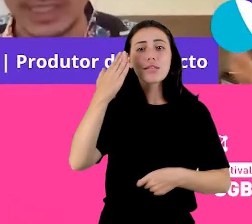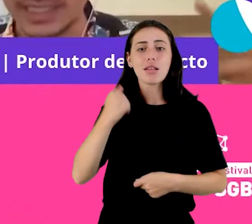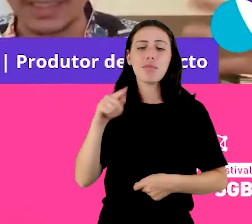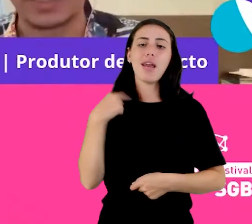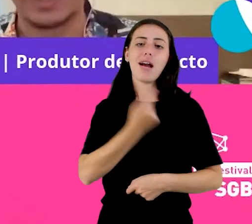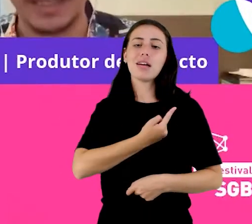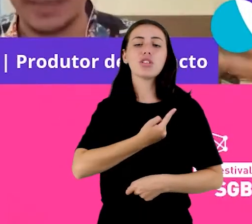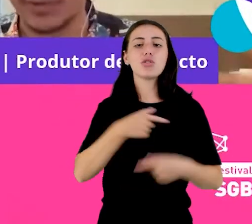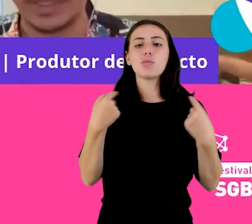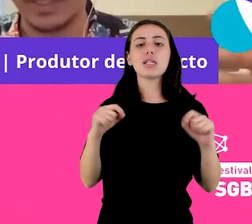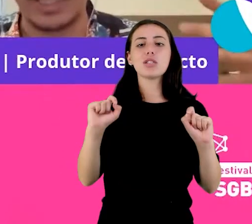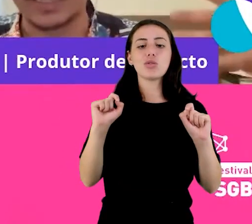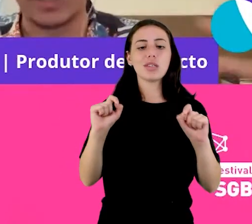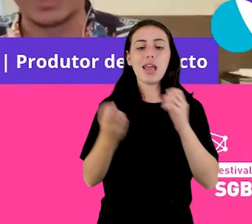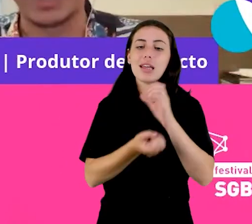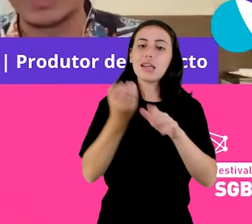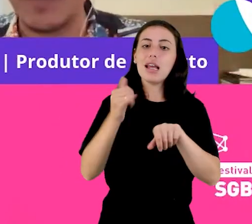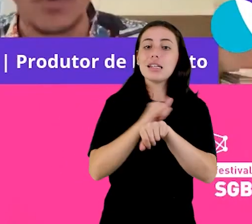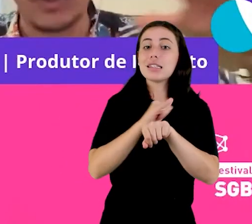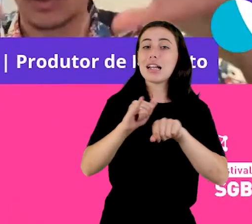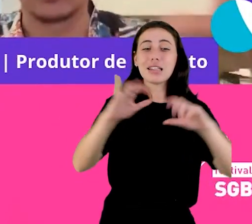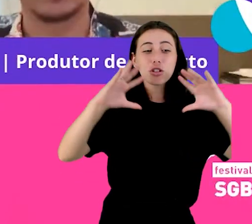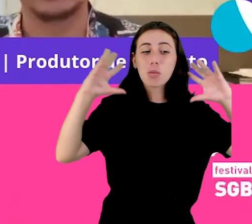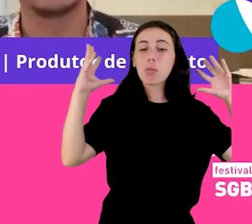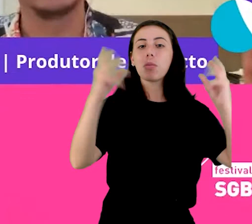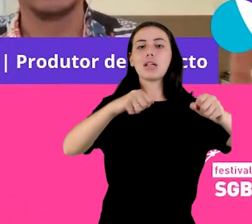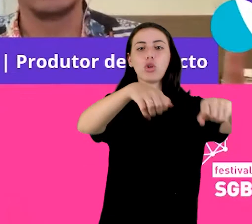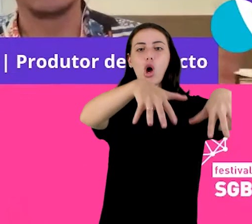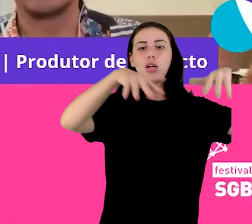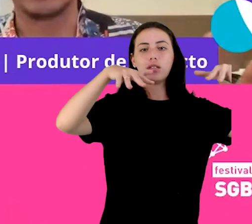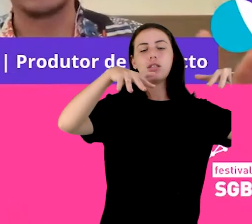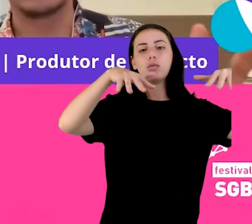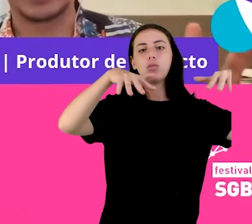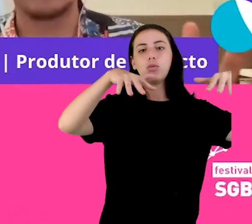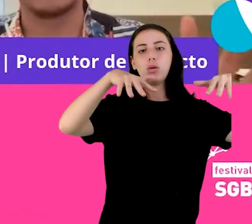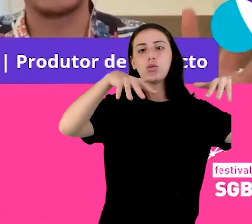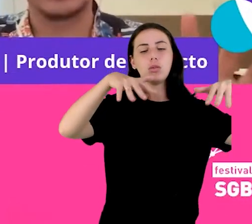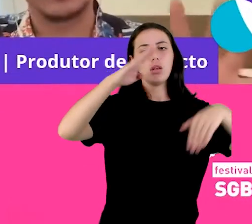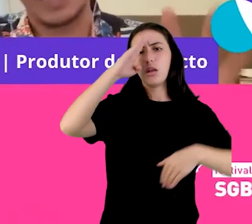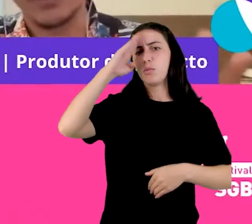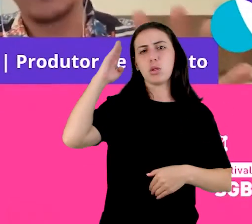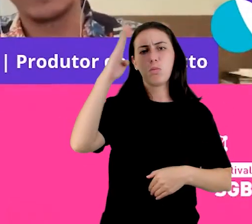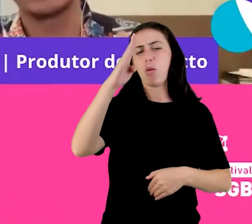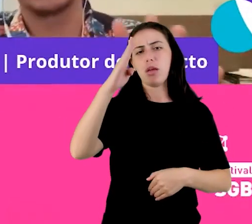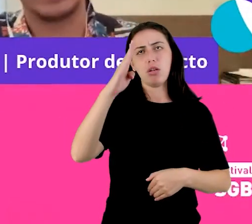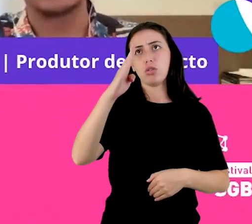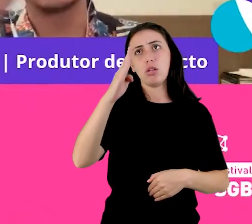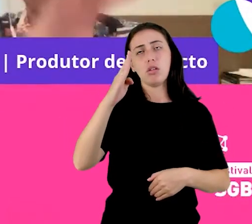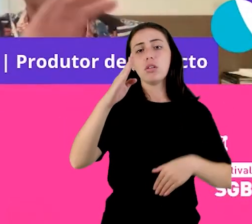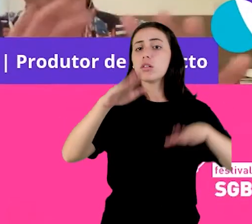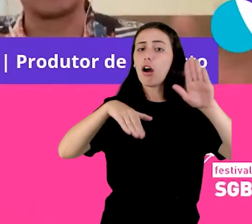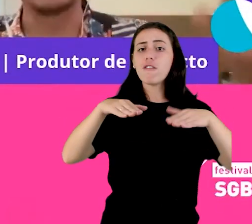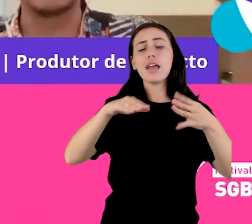muito latentes, e a questão da transgeneridade está muito em todos os lugares, então, na verdade, a gente acaba tendo que fazer